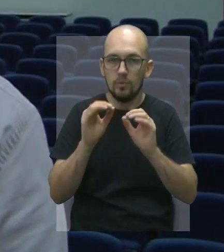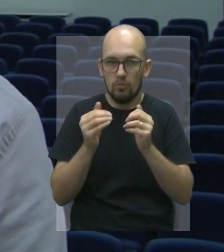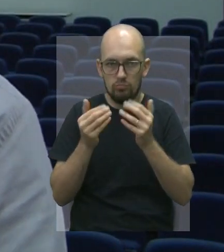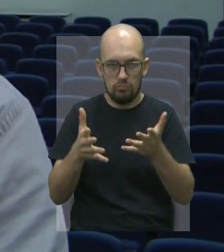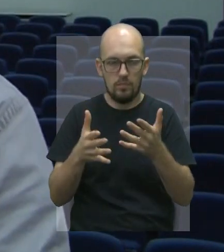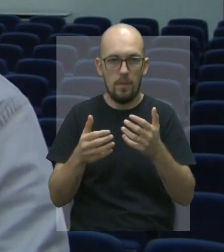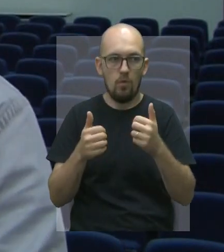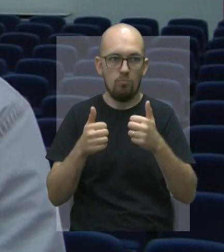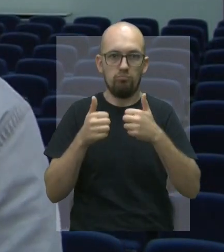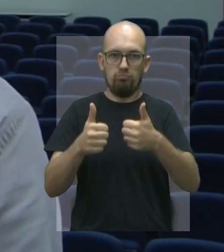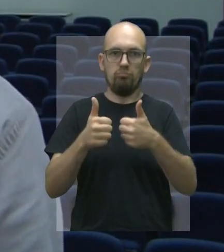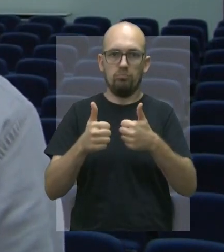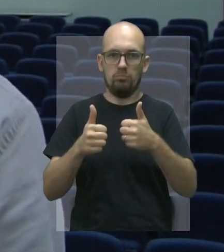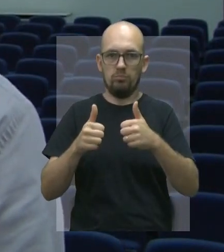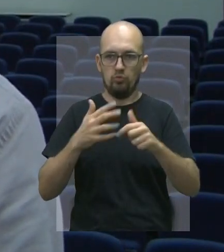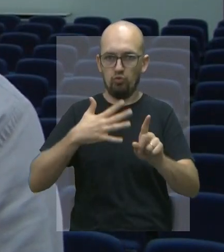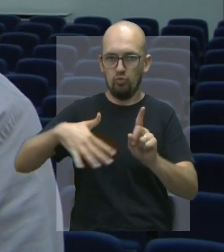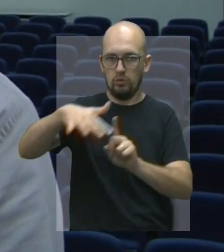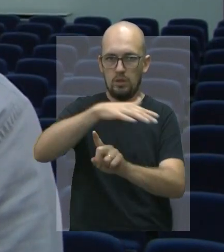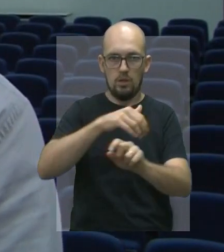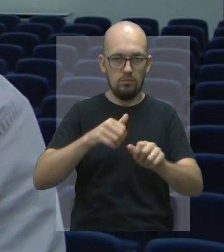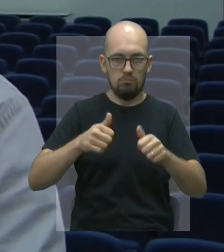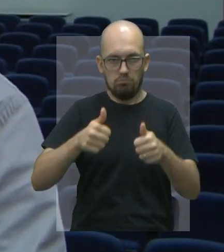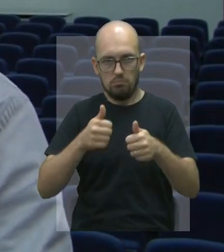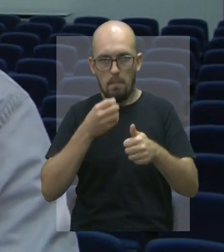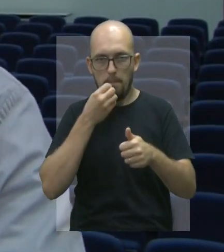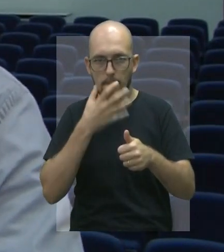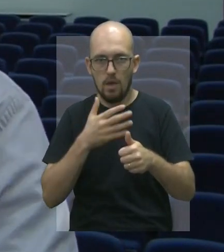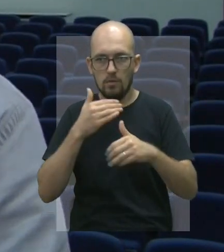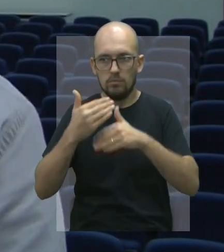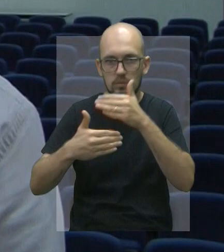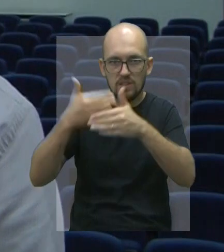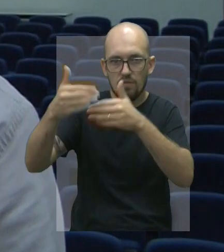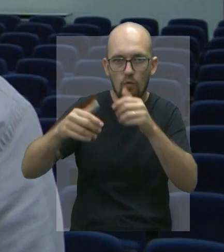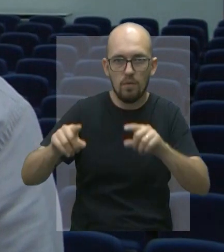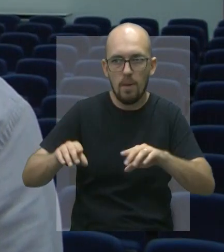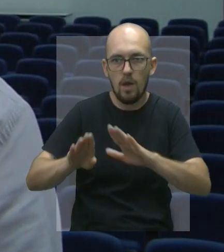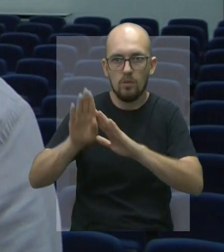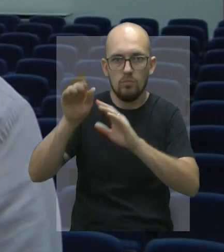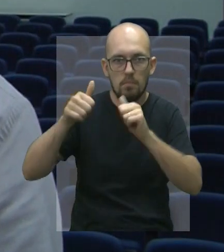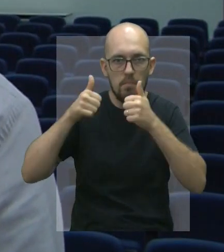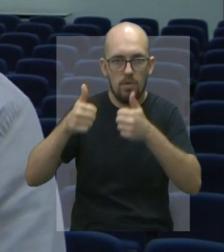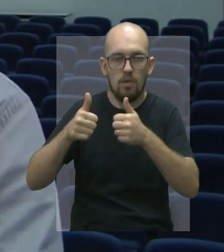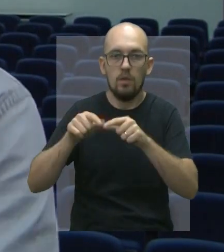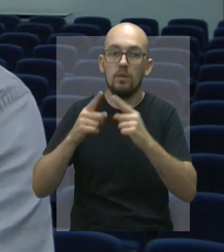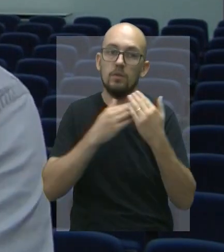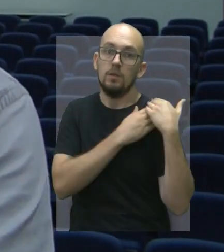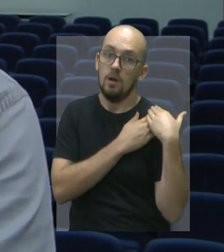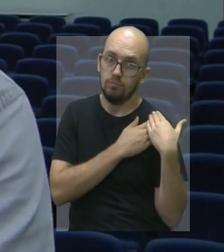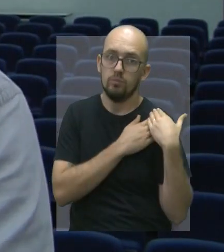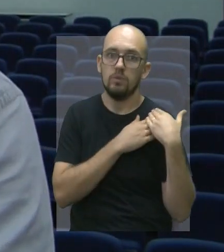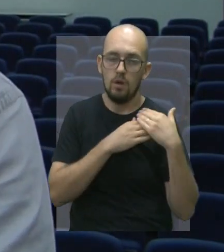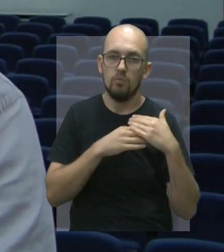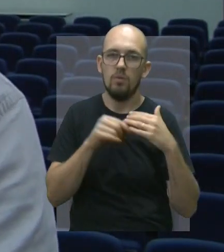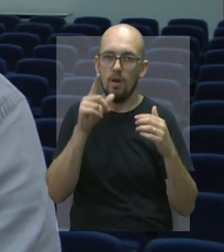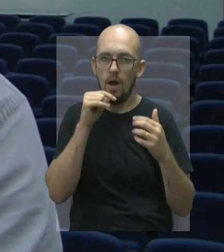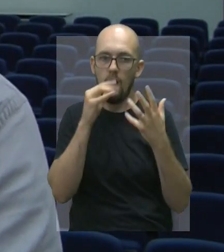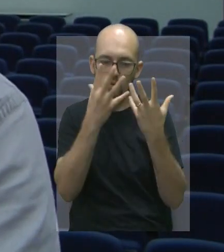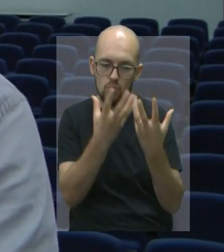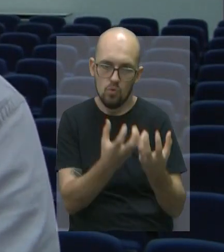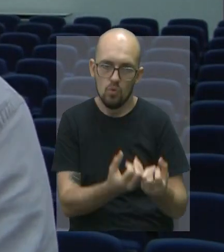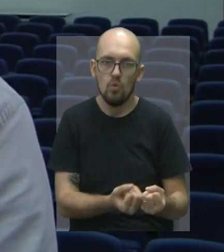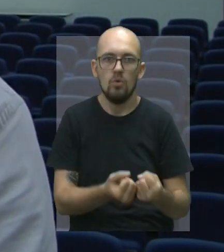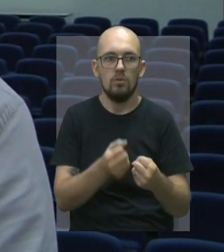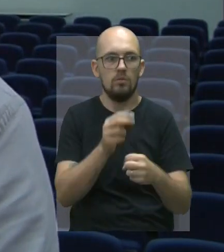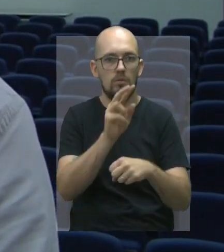bem coletivo, que façam que as construções tenham a responsabilidade social, tenham bem-estar para quem mora